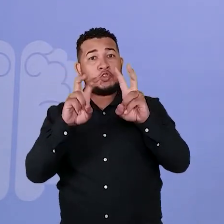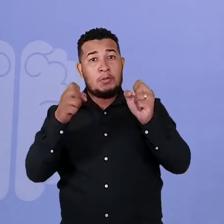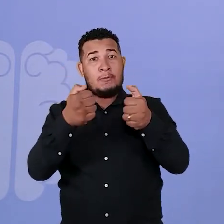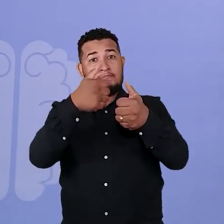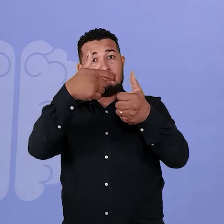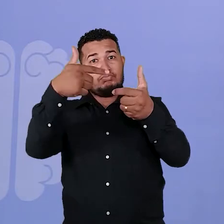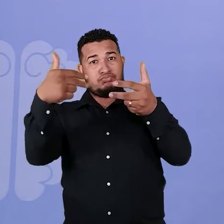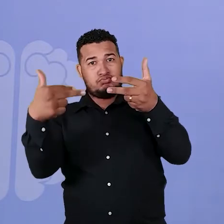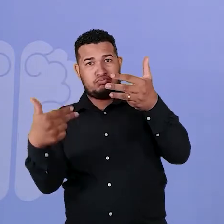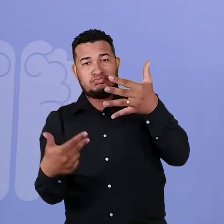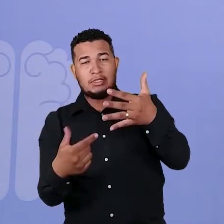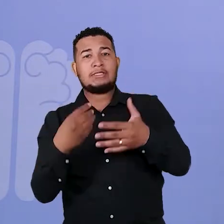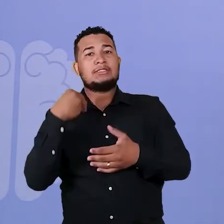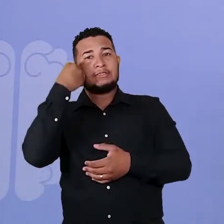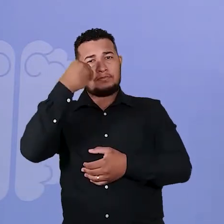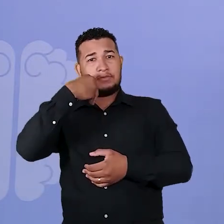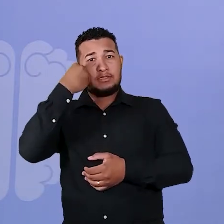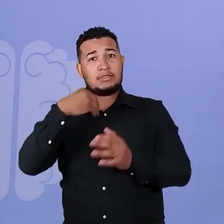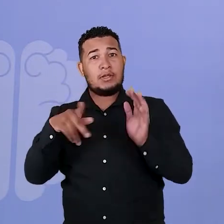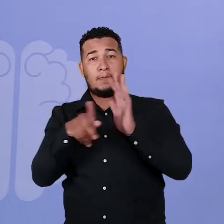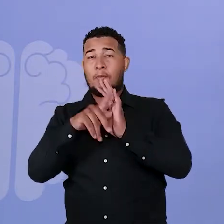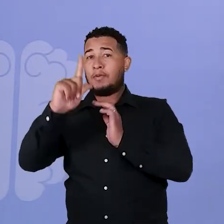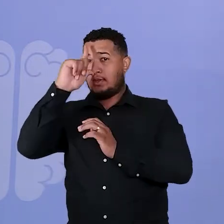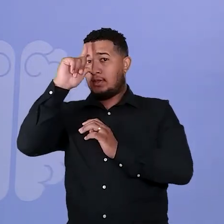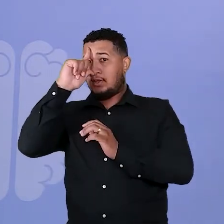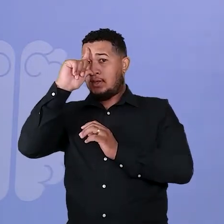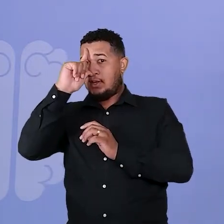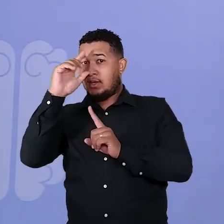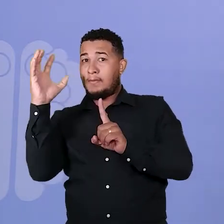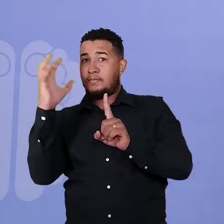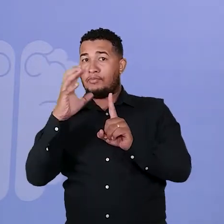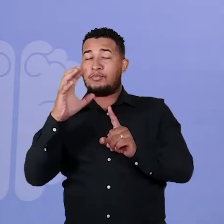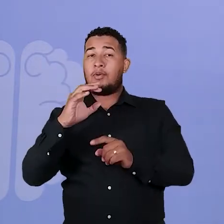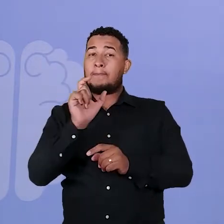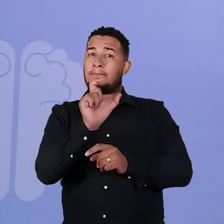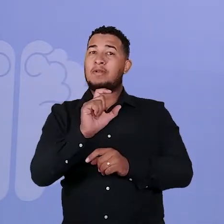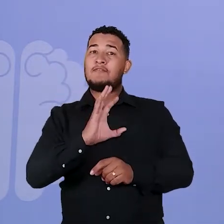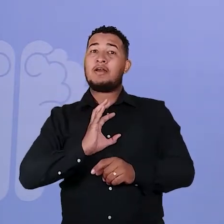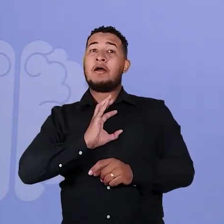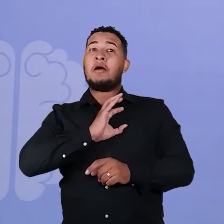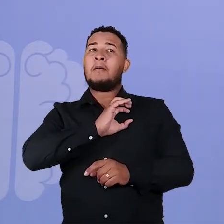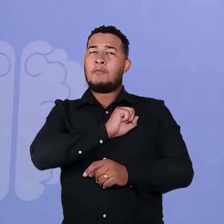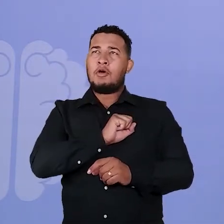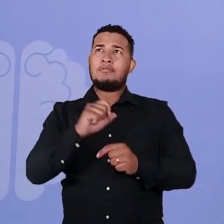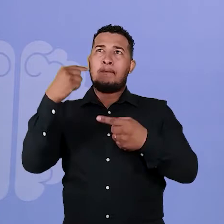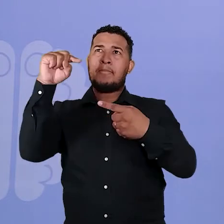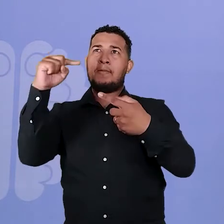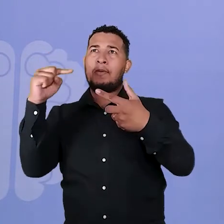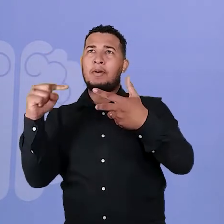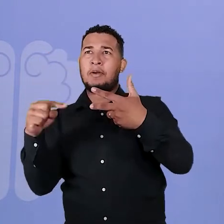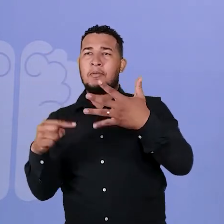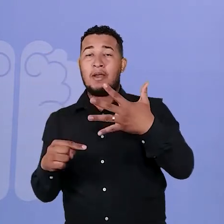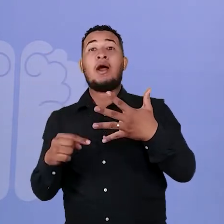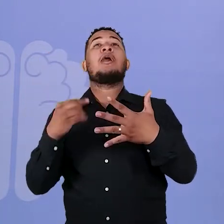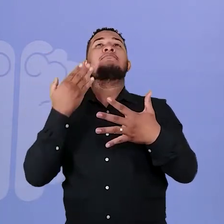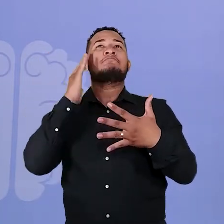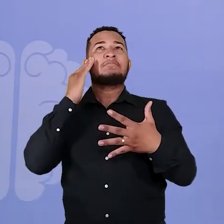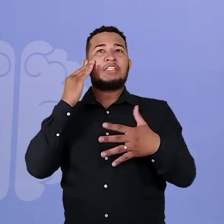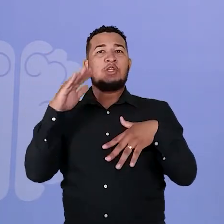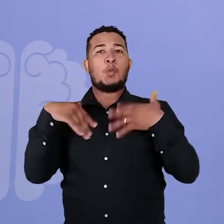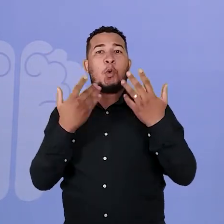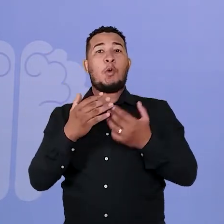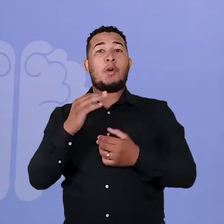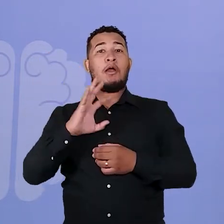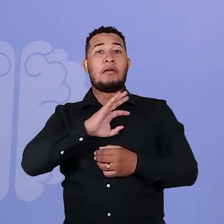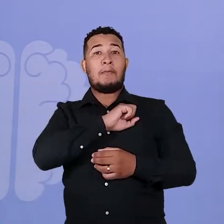sobre várias experiências que a língua grega tem sobre a palavra amor, para a gente finalmente tentar